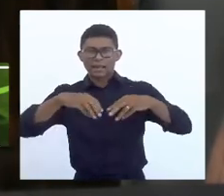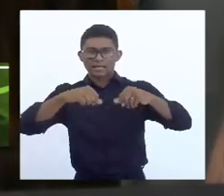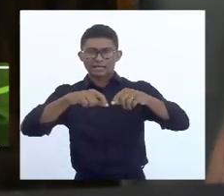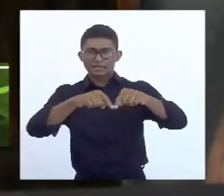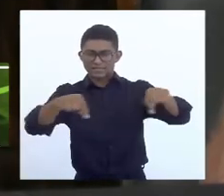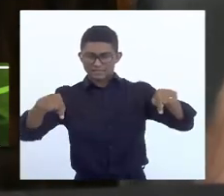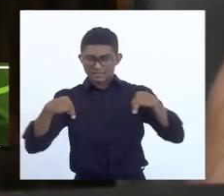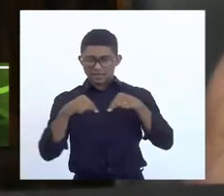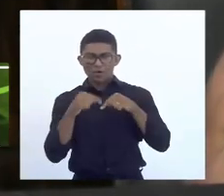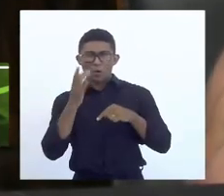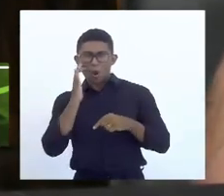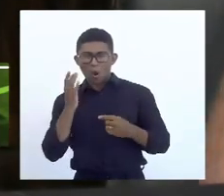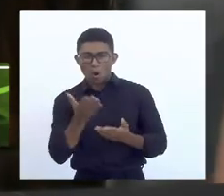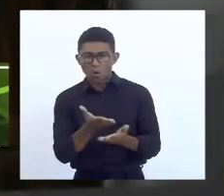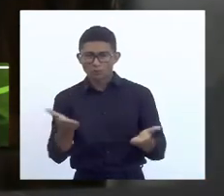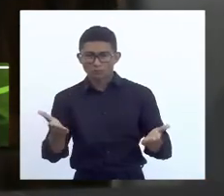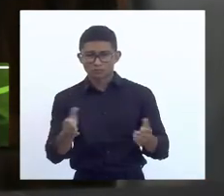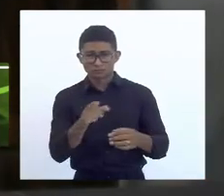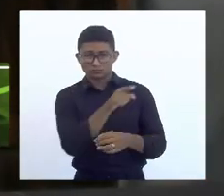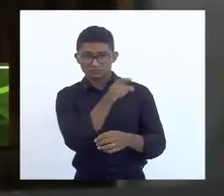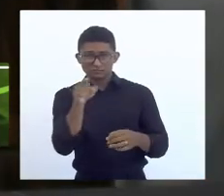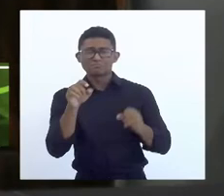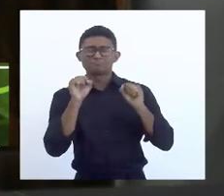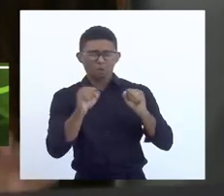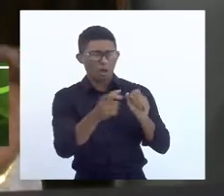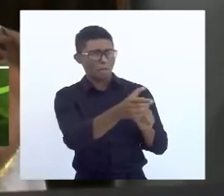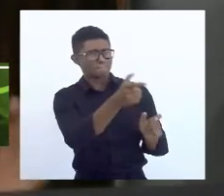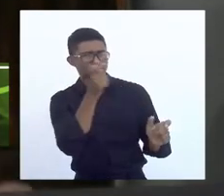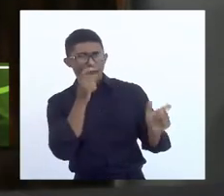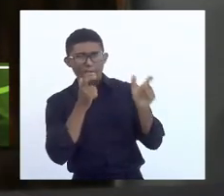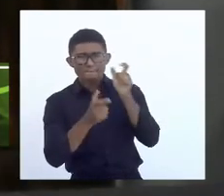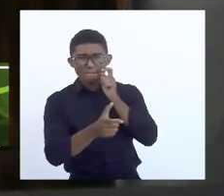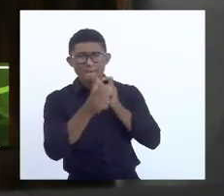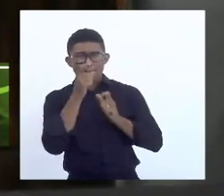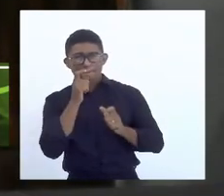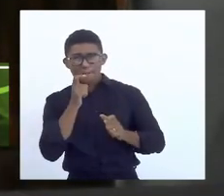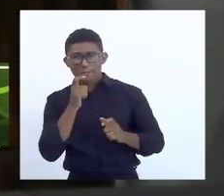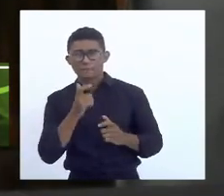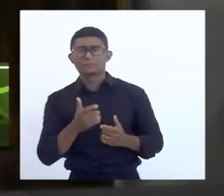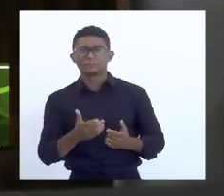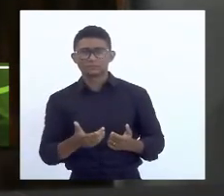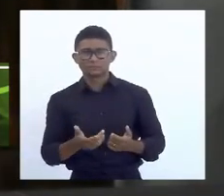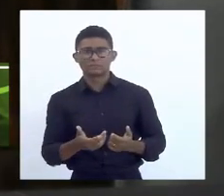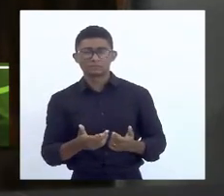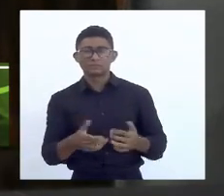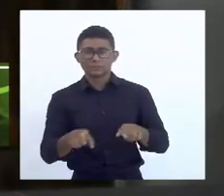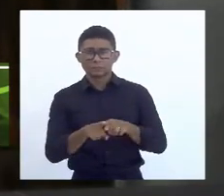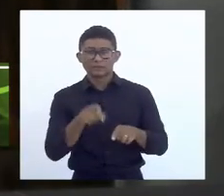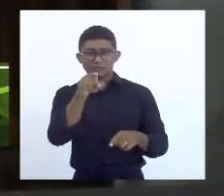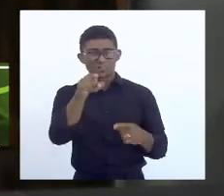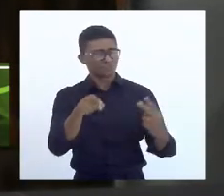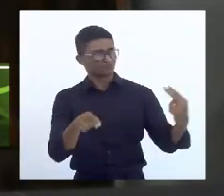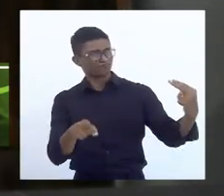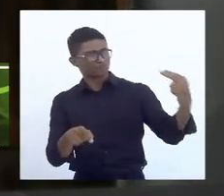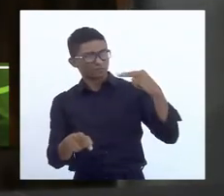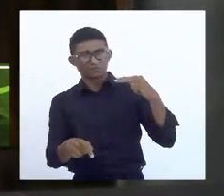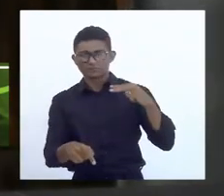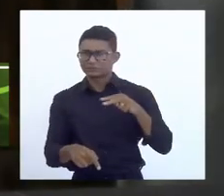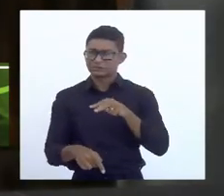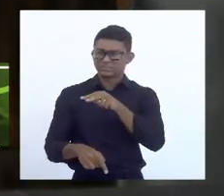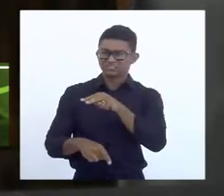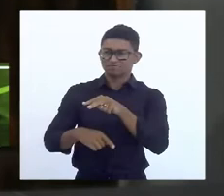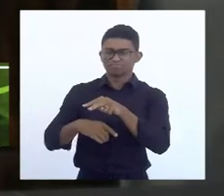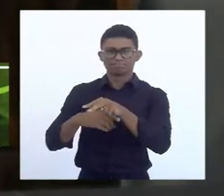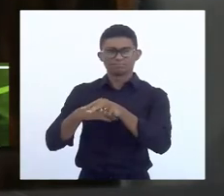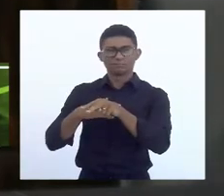me fuzilar com as suas palavras e me cortar com o seu olhar. Você pode me